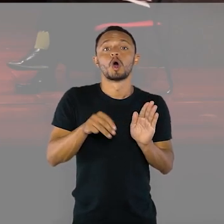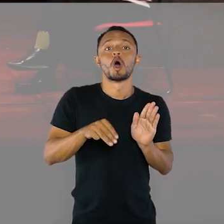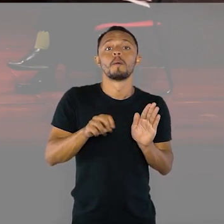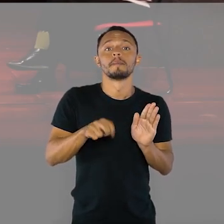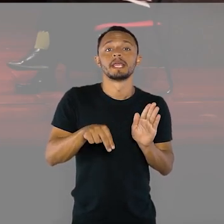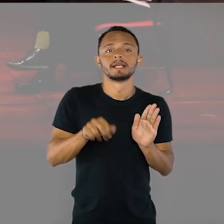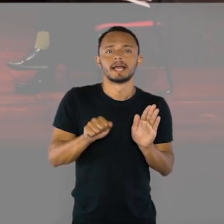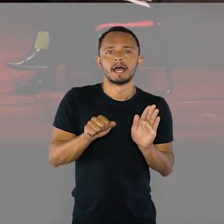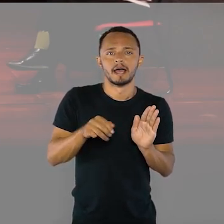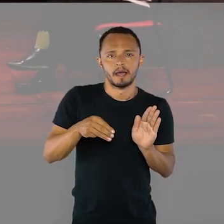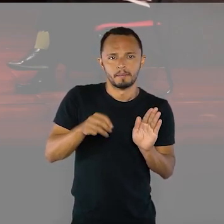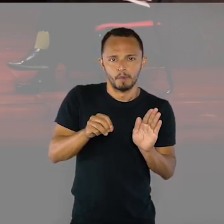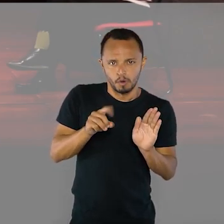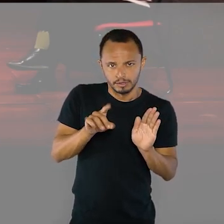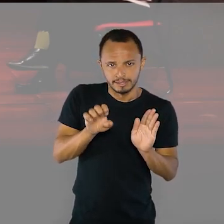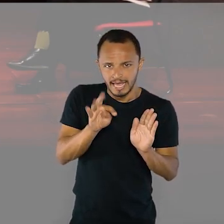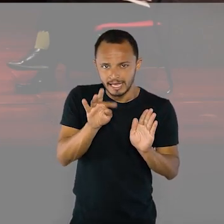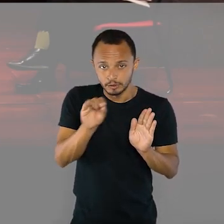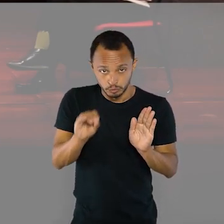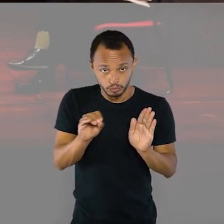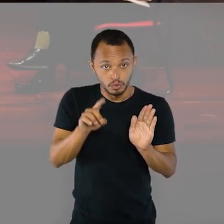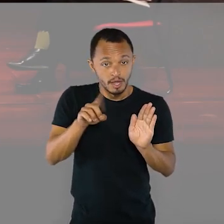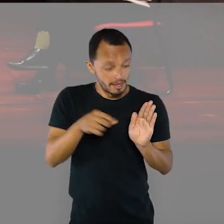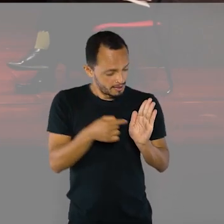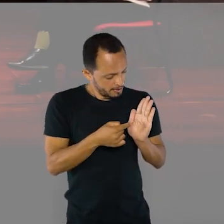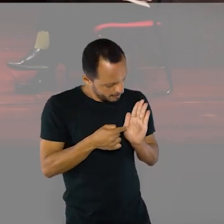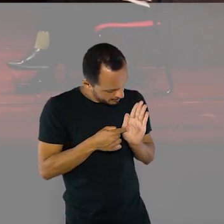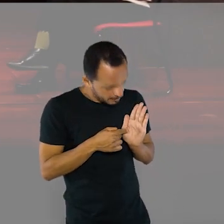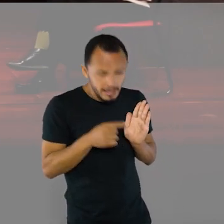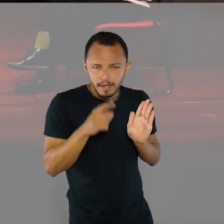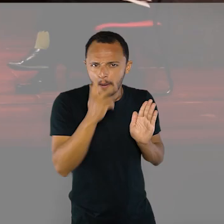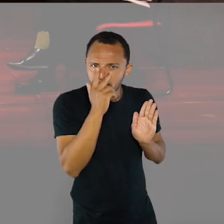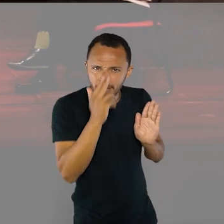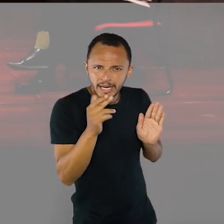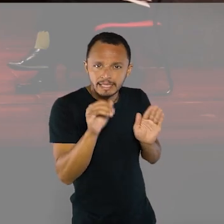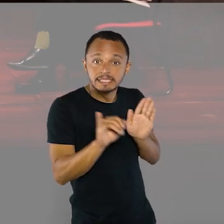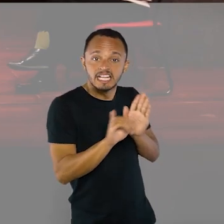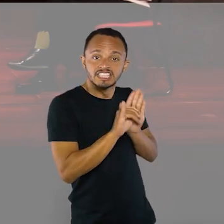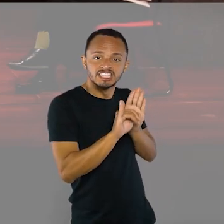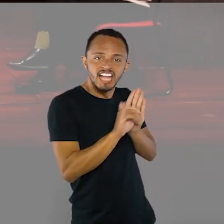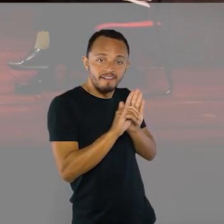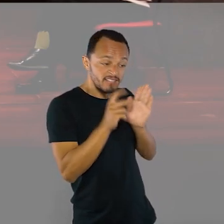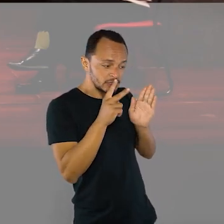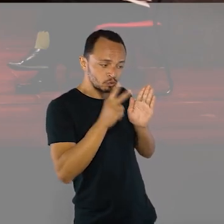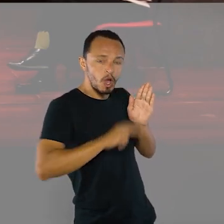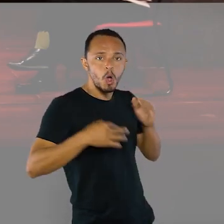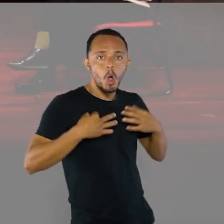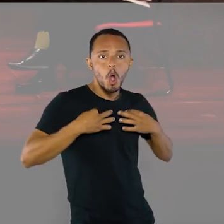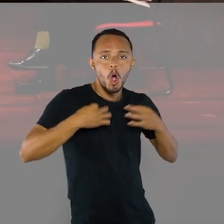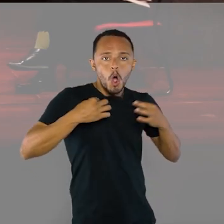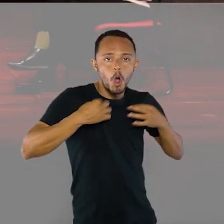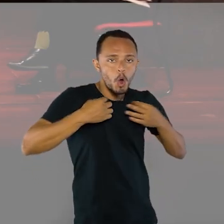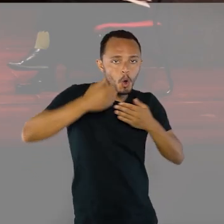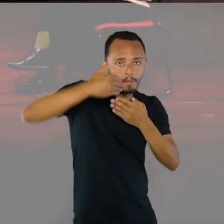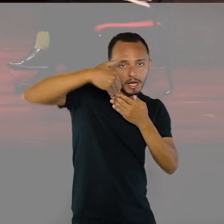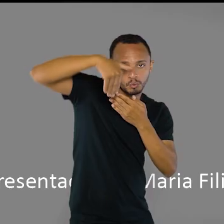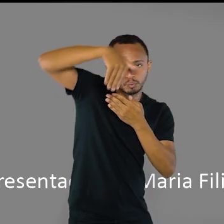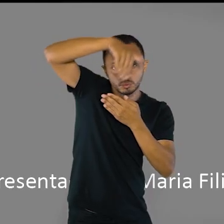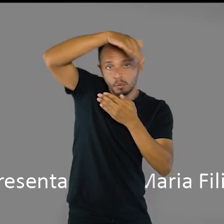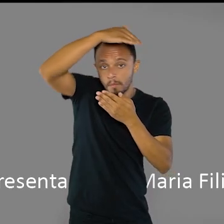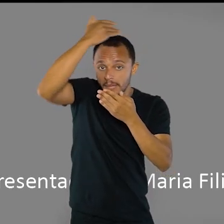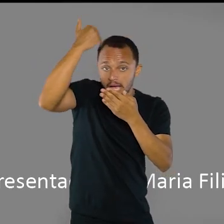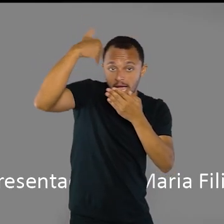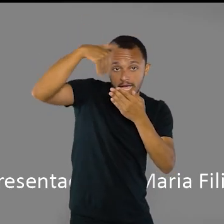tenta manter a mesma identidade visual, vejam o mesmo tipo de roupa utilizada, o turbante que ela leva à